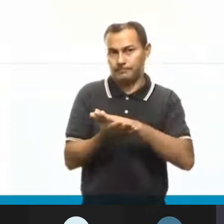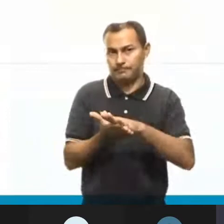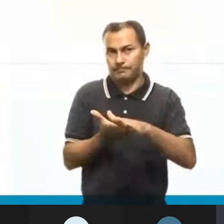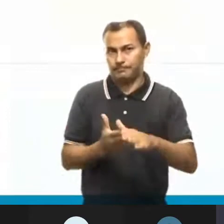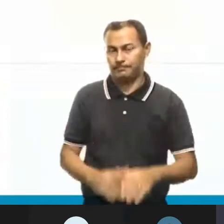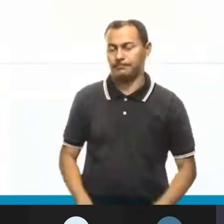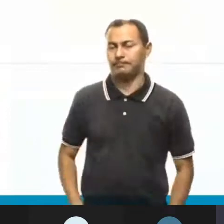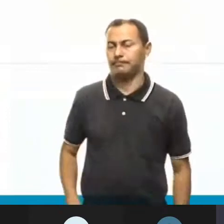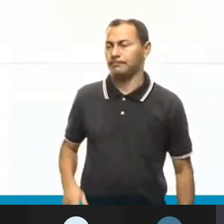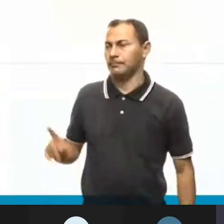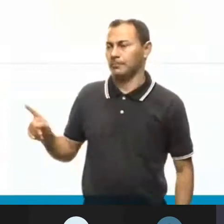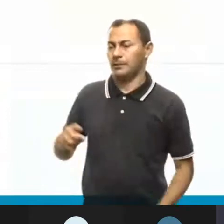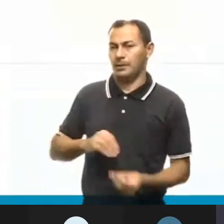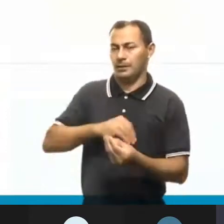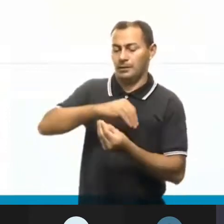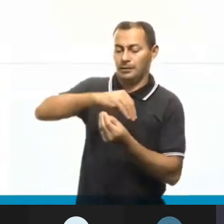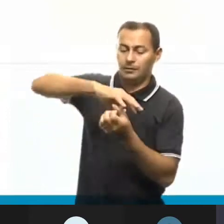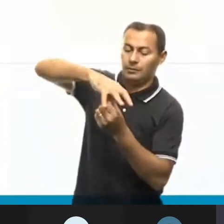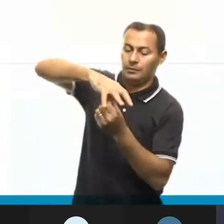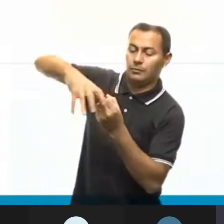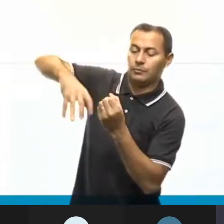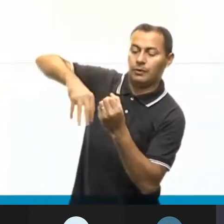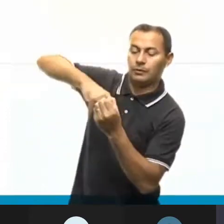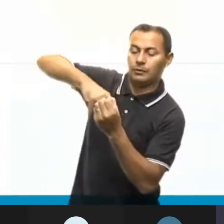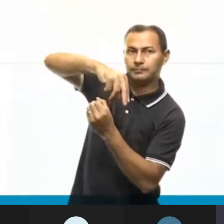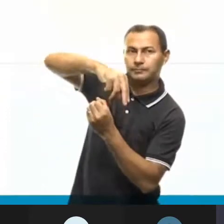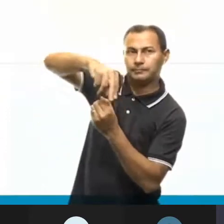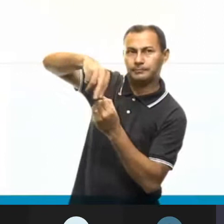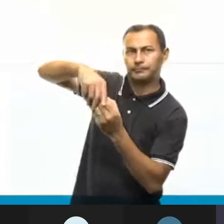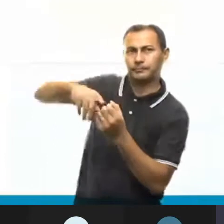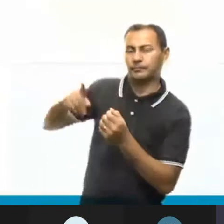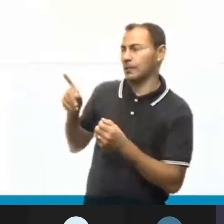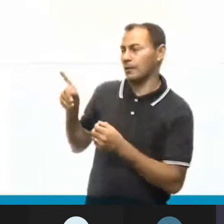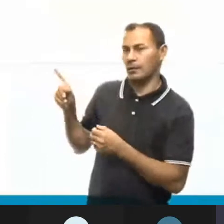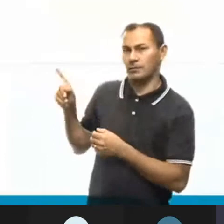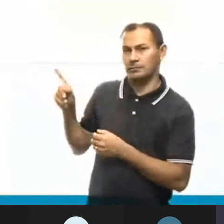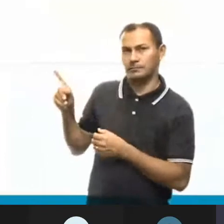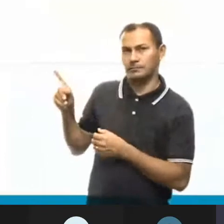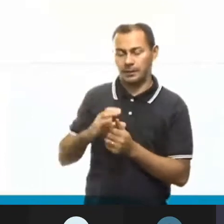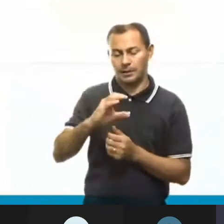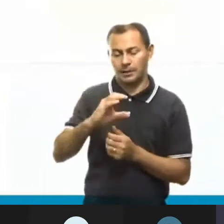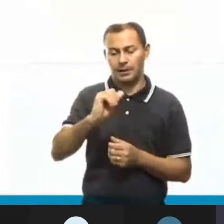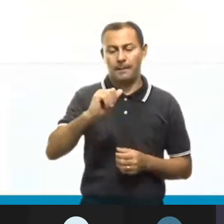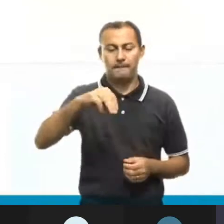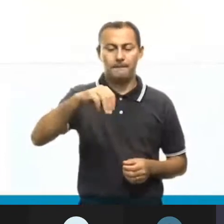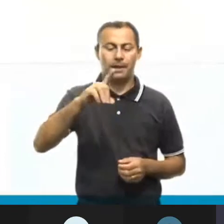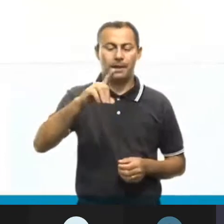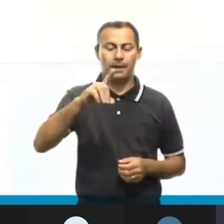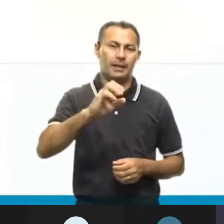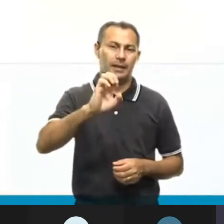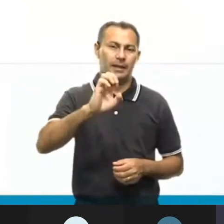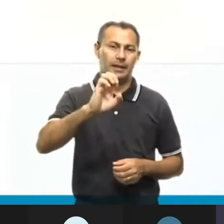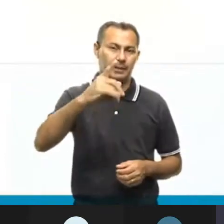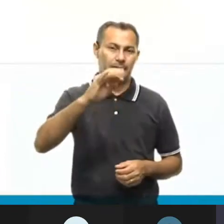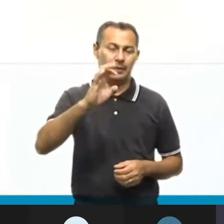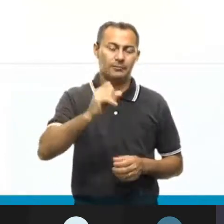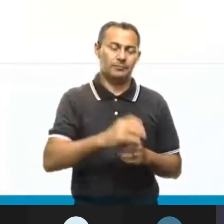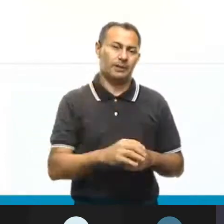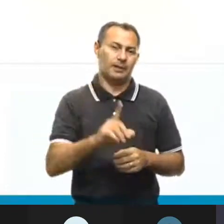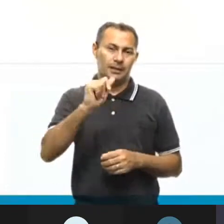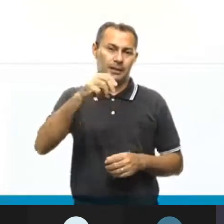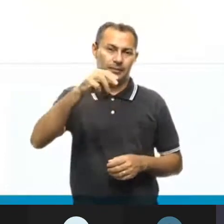essa camada de músculo liso aqui em volta da minha estrutura. Aqui, ó, né, é a minha camada do meu epitélio, minha